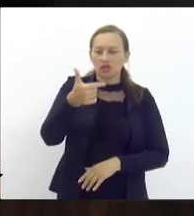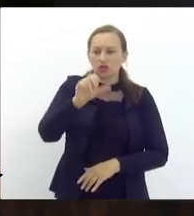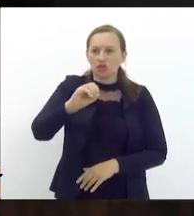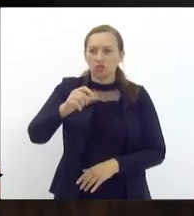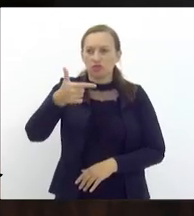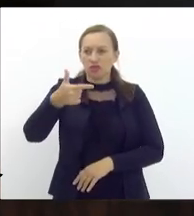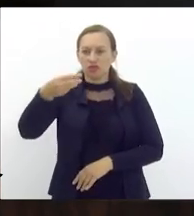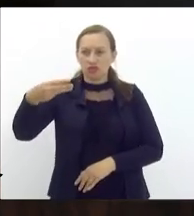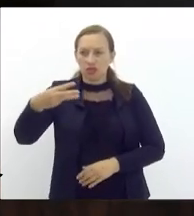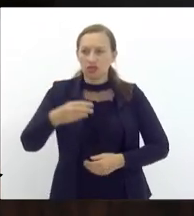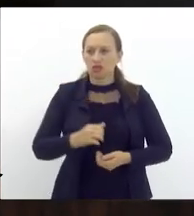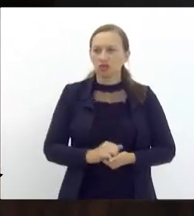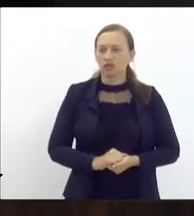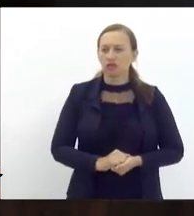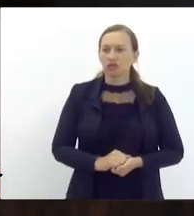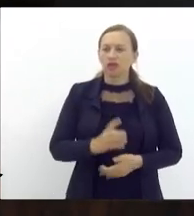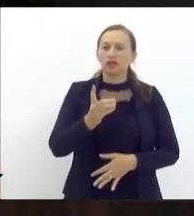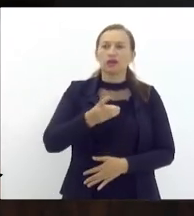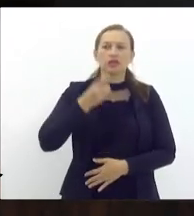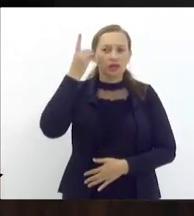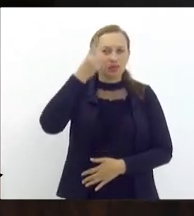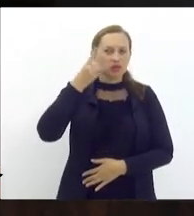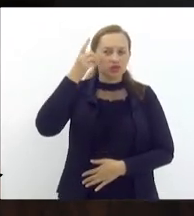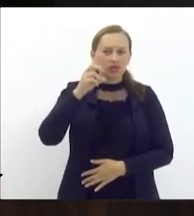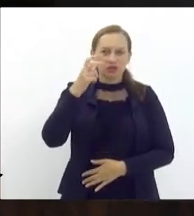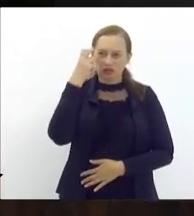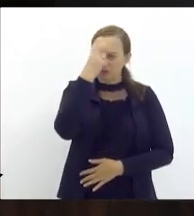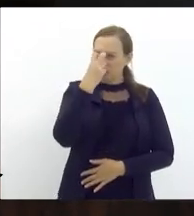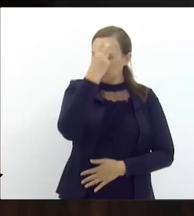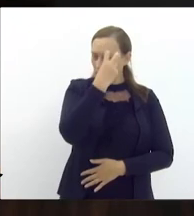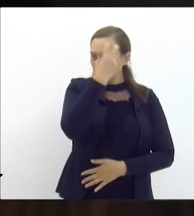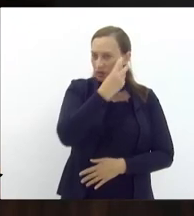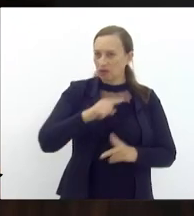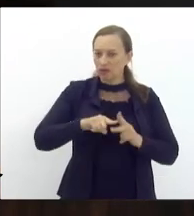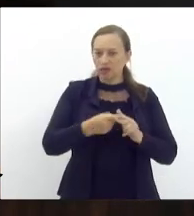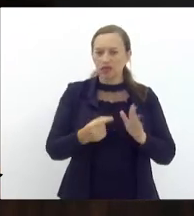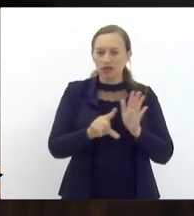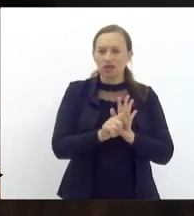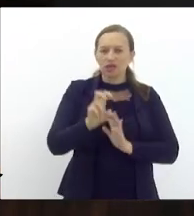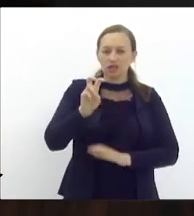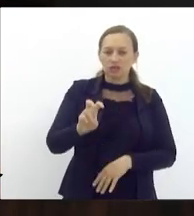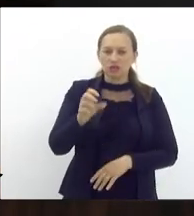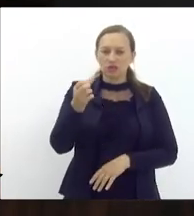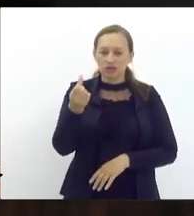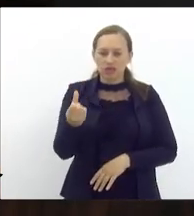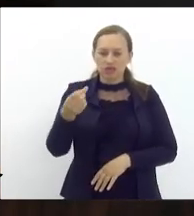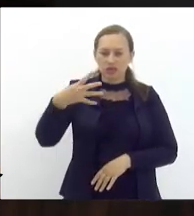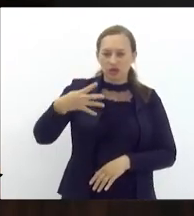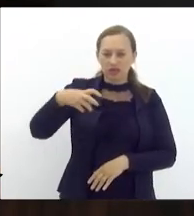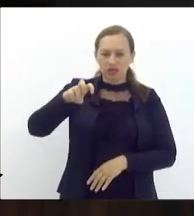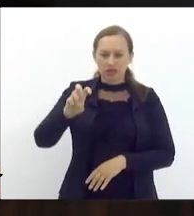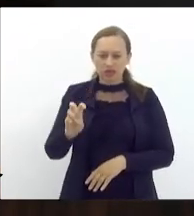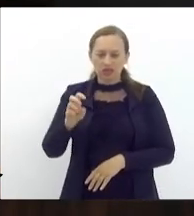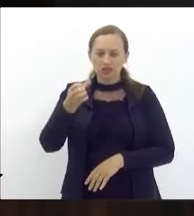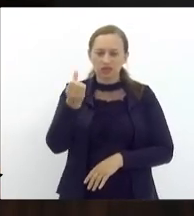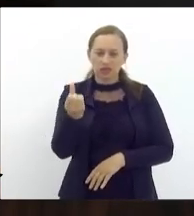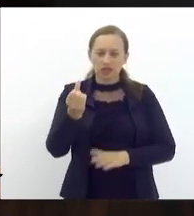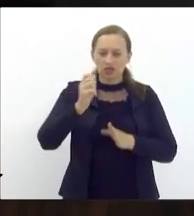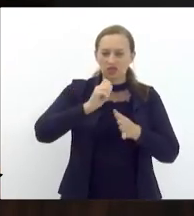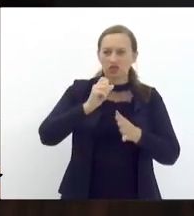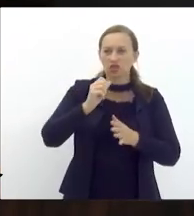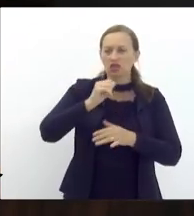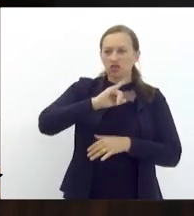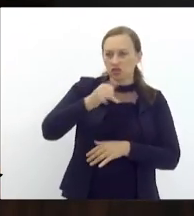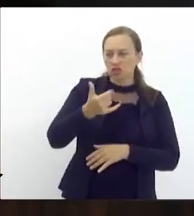2023 de autoria deputada Verônica Lima que altera a lei 5.645 de 6 de janeiro de 2010